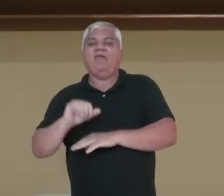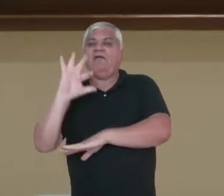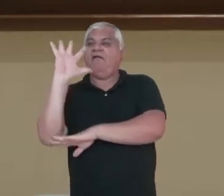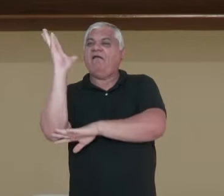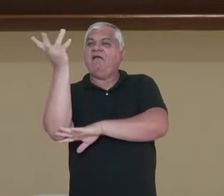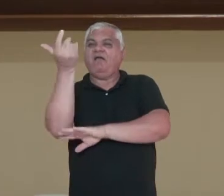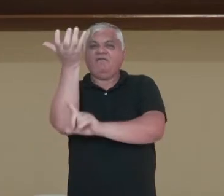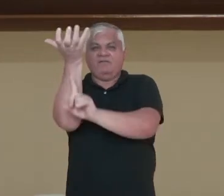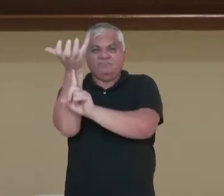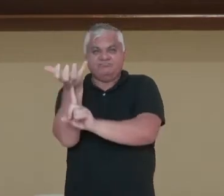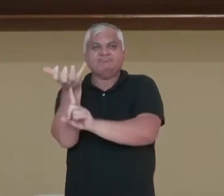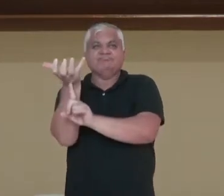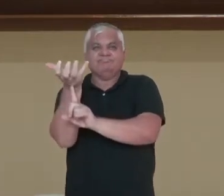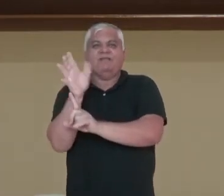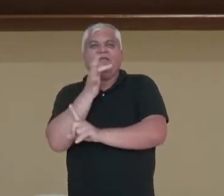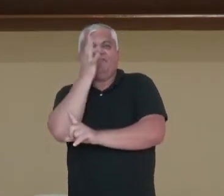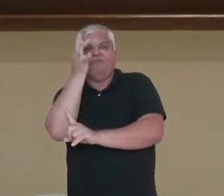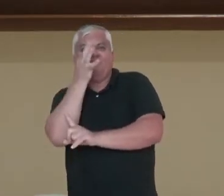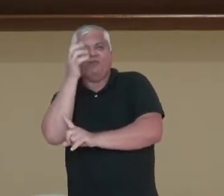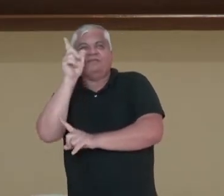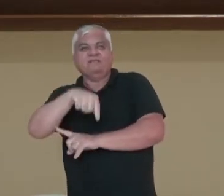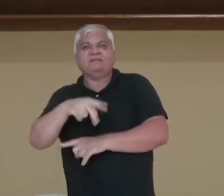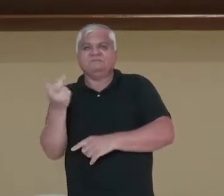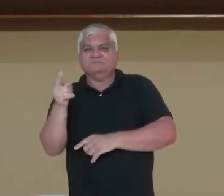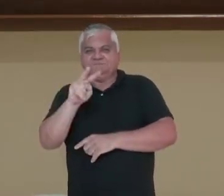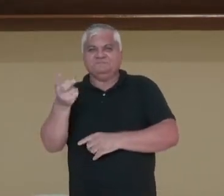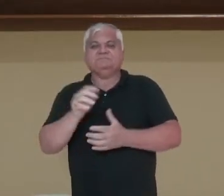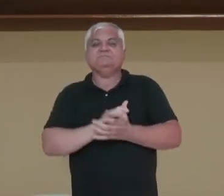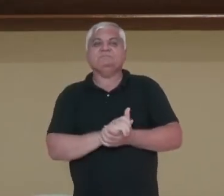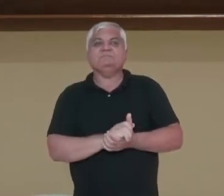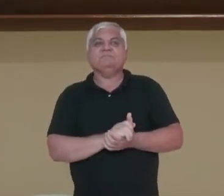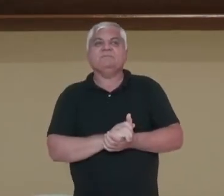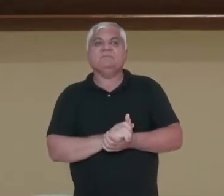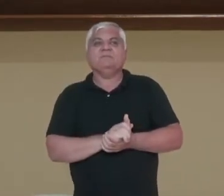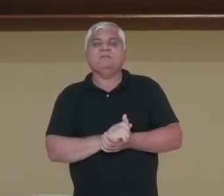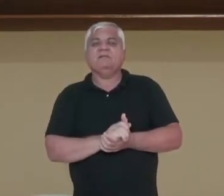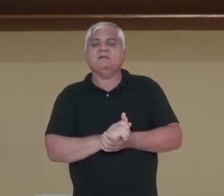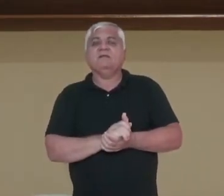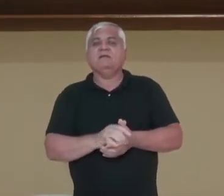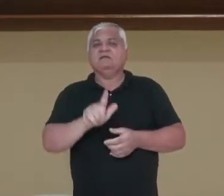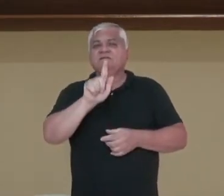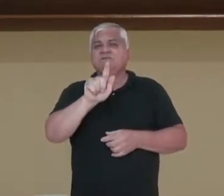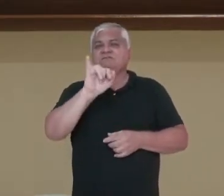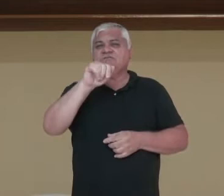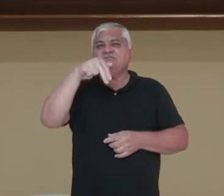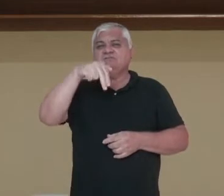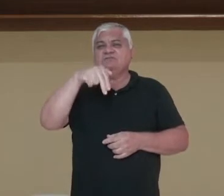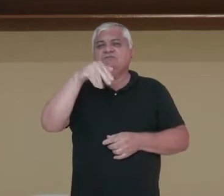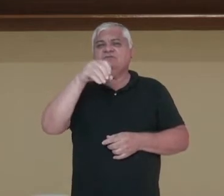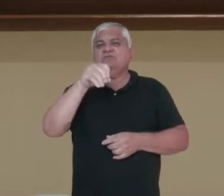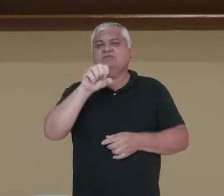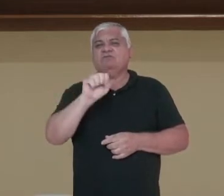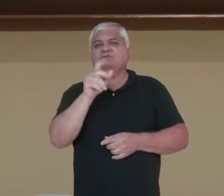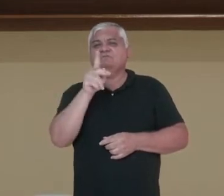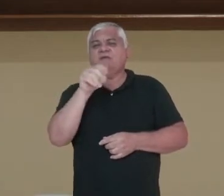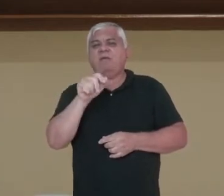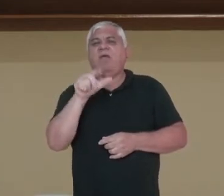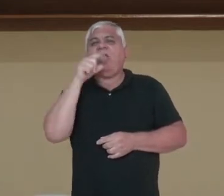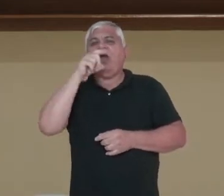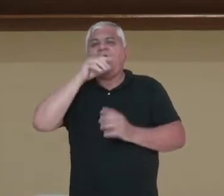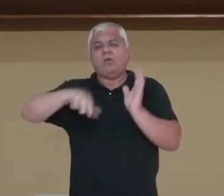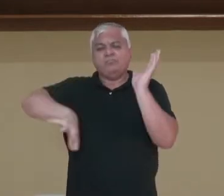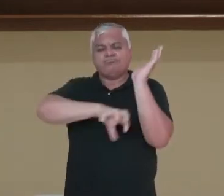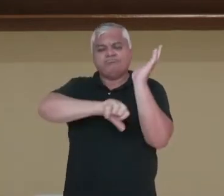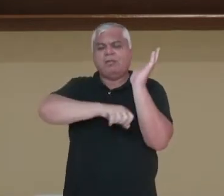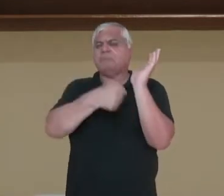as angiospermas, ok? Características então das gimnospermas, tá? Elas não precisam mais da água para